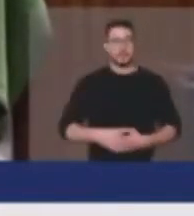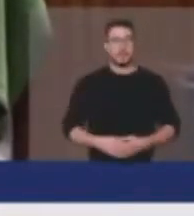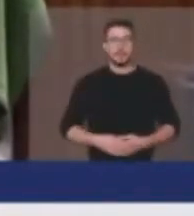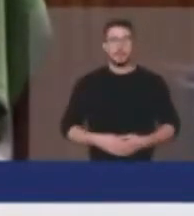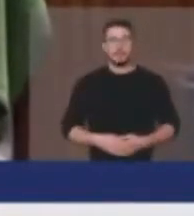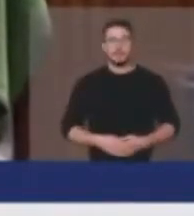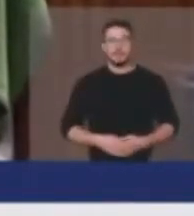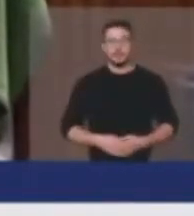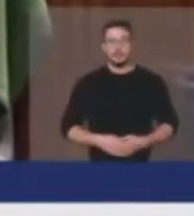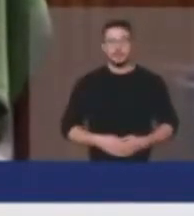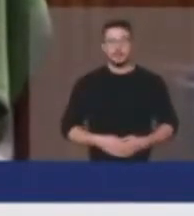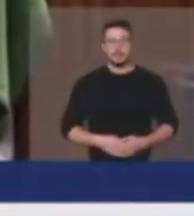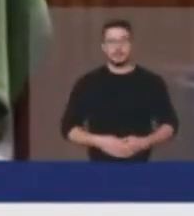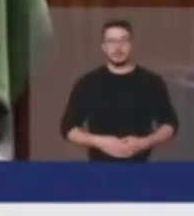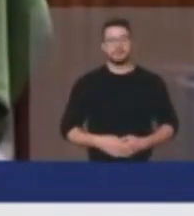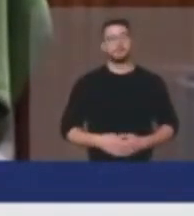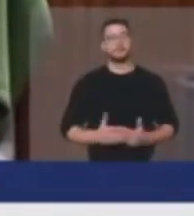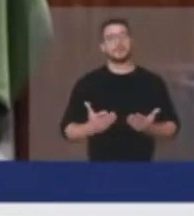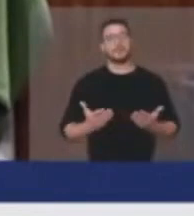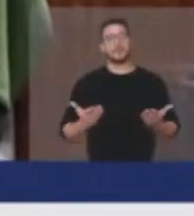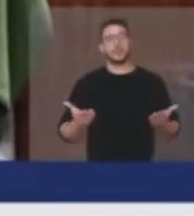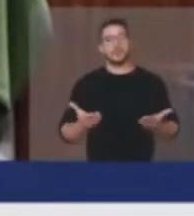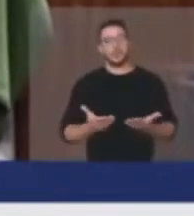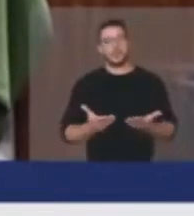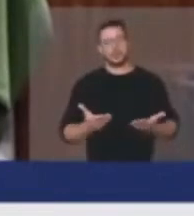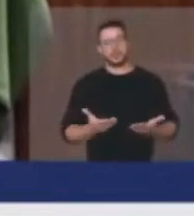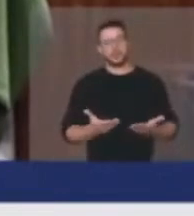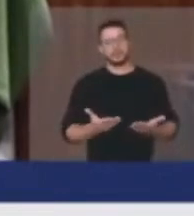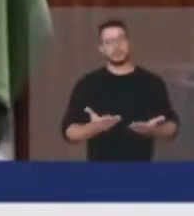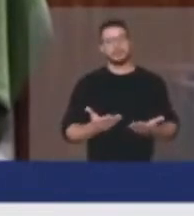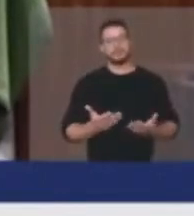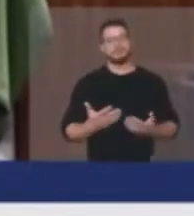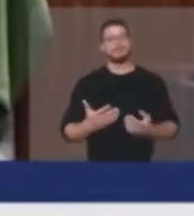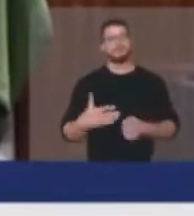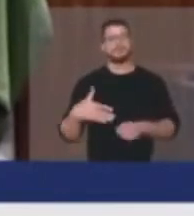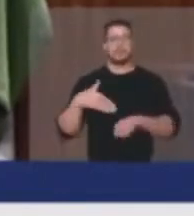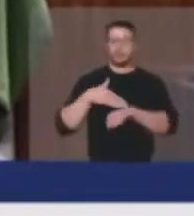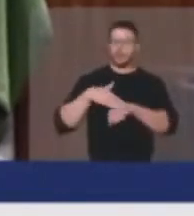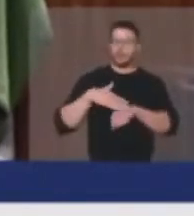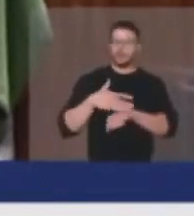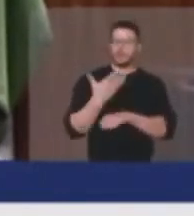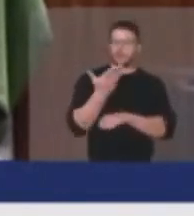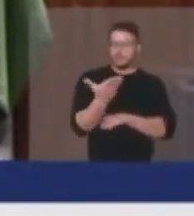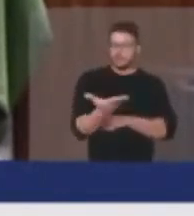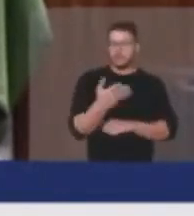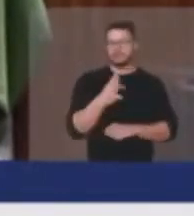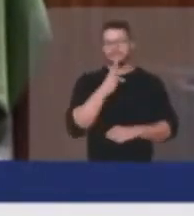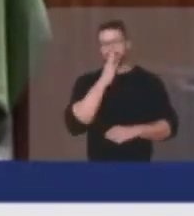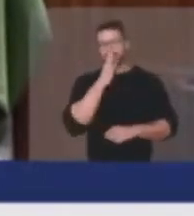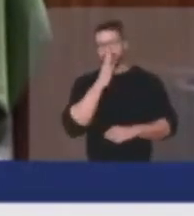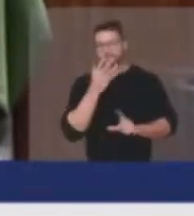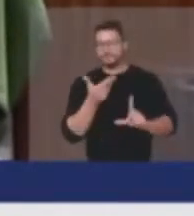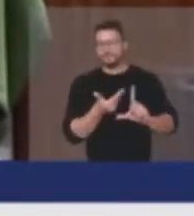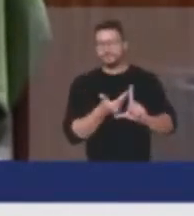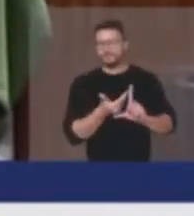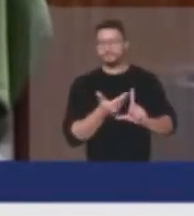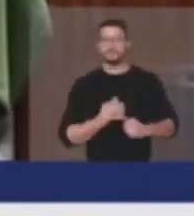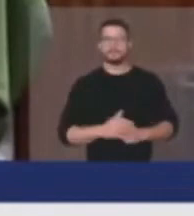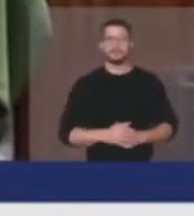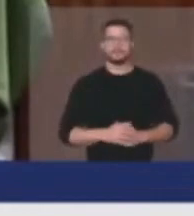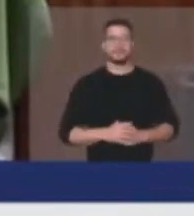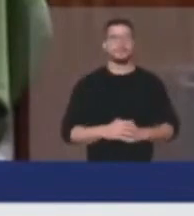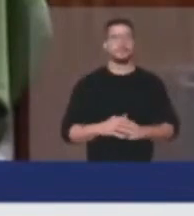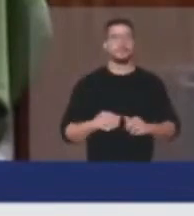quero dialogar aqui com o público que nos acompanha sobre uma questão que me deixa